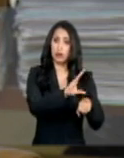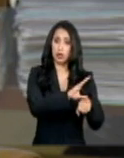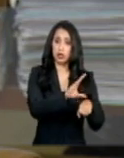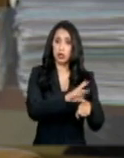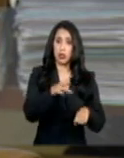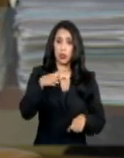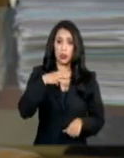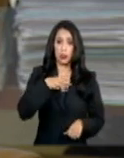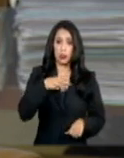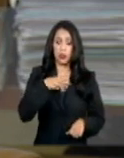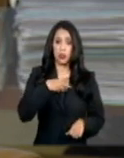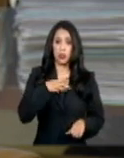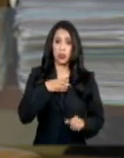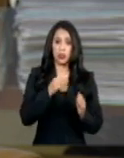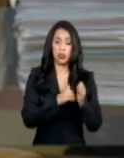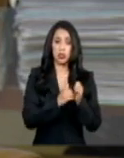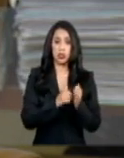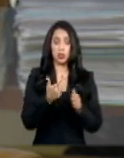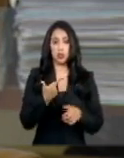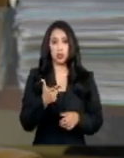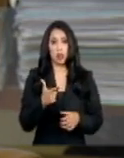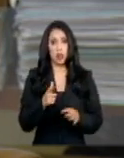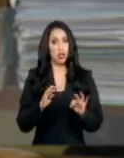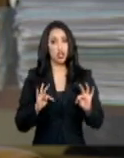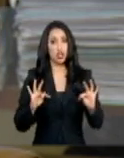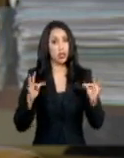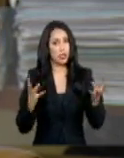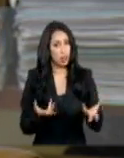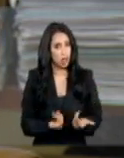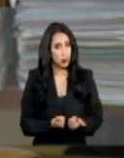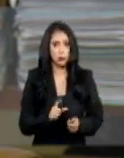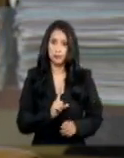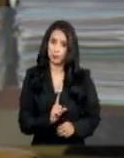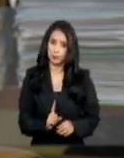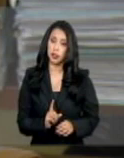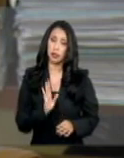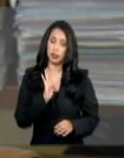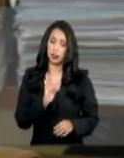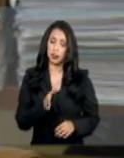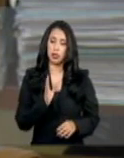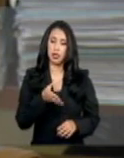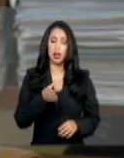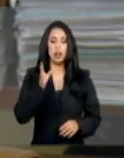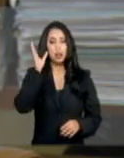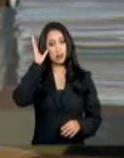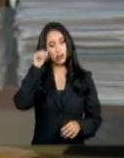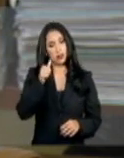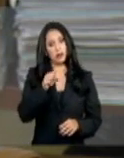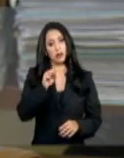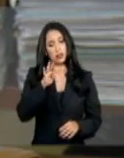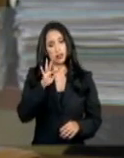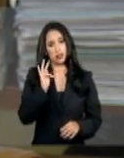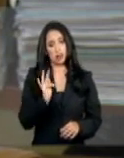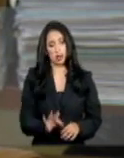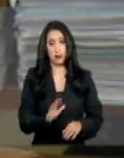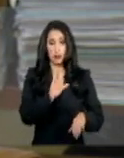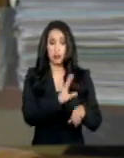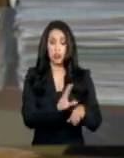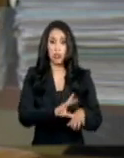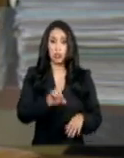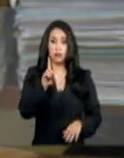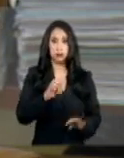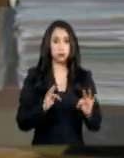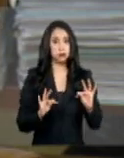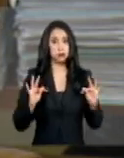e da privacidade não tem caráter absoluto mesmo que como já sucedeu esta corte não há em nosso sistema funcional direitos ou garantias